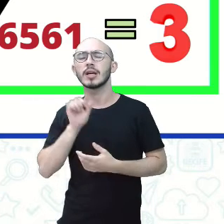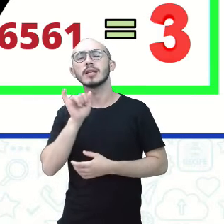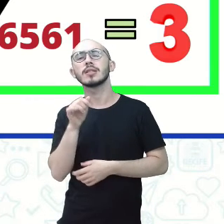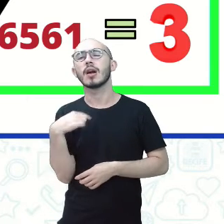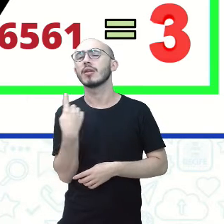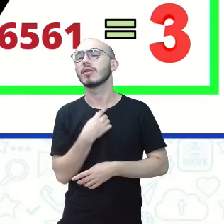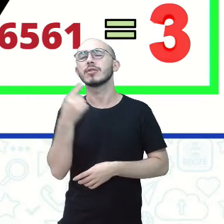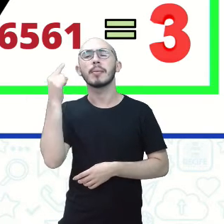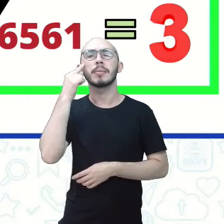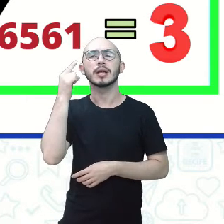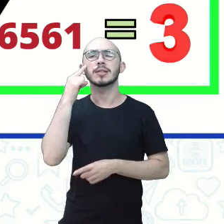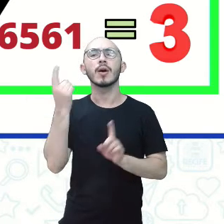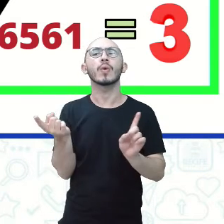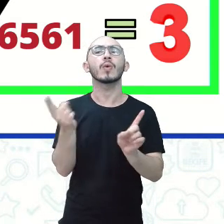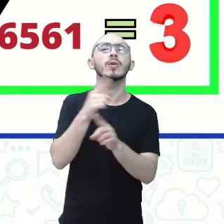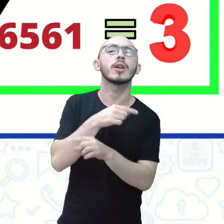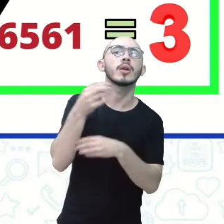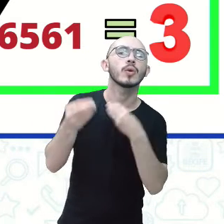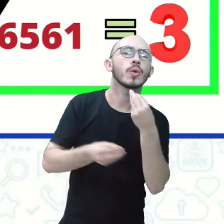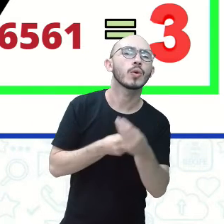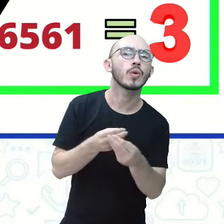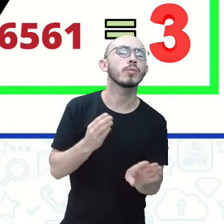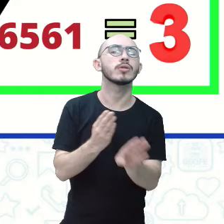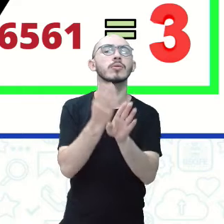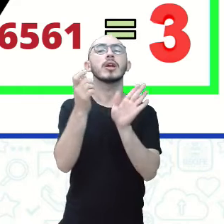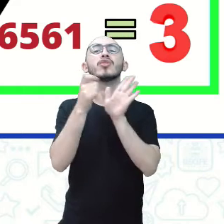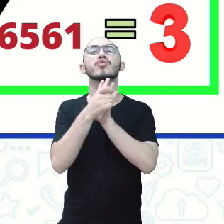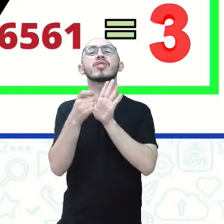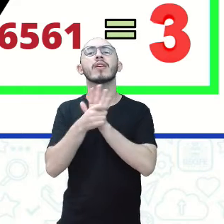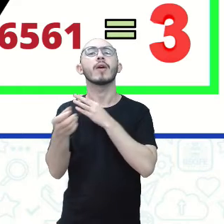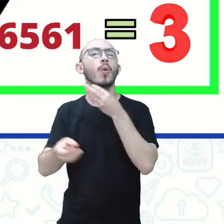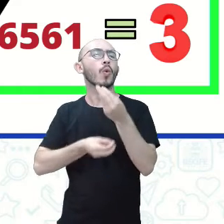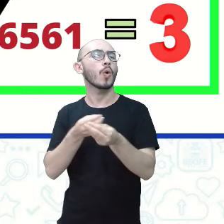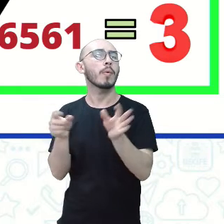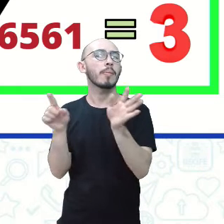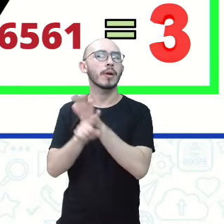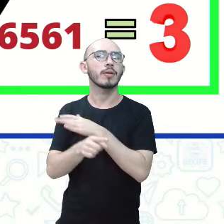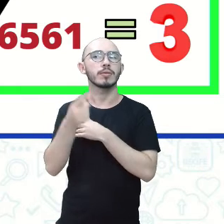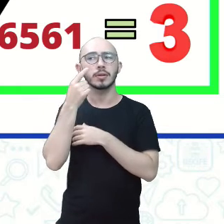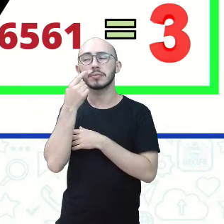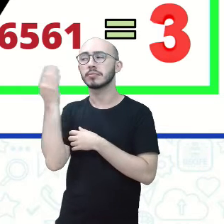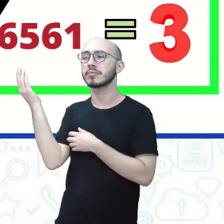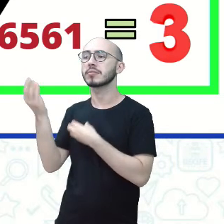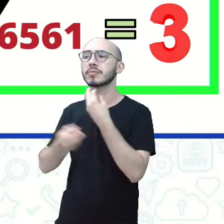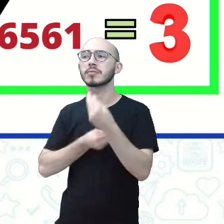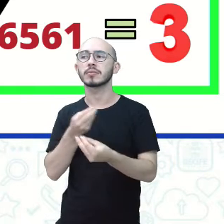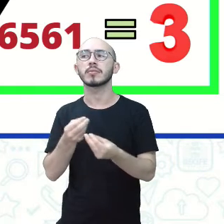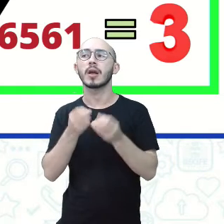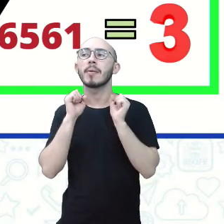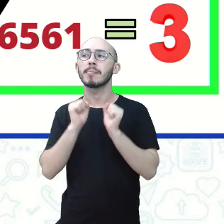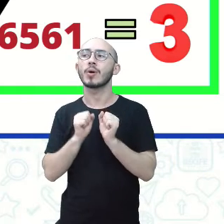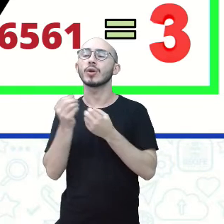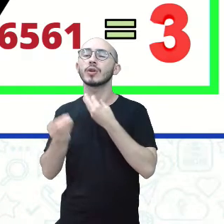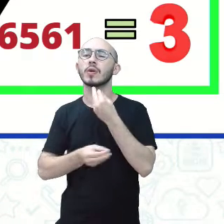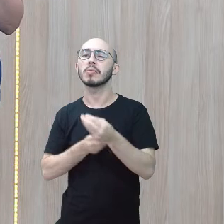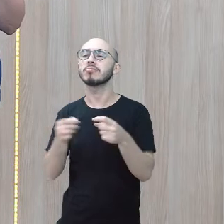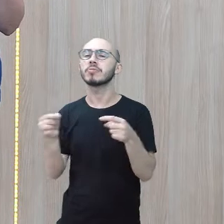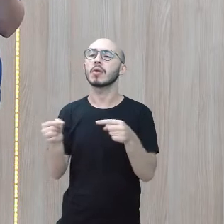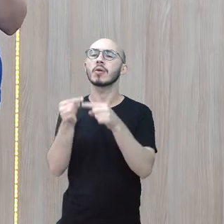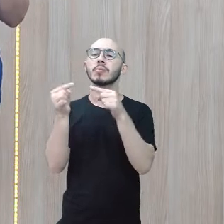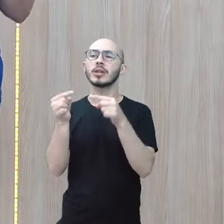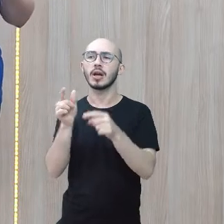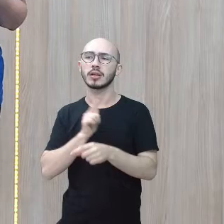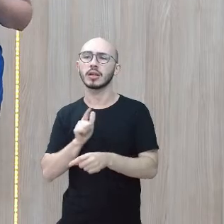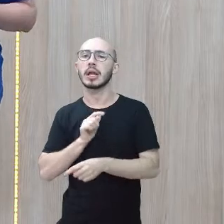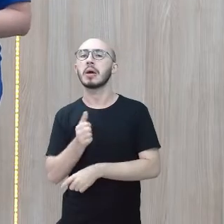pensar o contrário agora, de que maneira eu poderia escrever essa pergunta aqui ou de que maneira a gente poderia relacionar